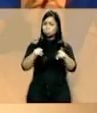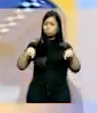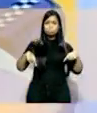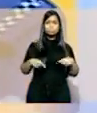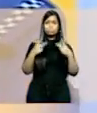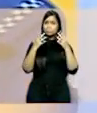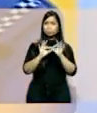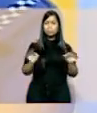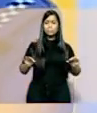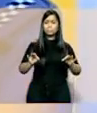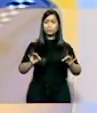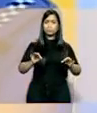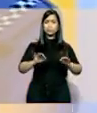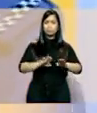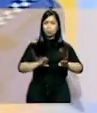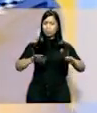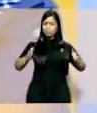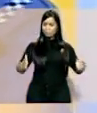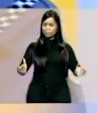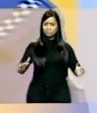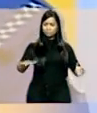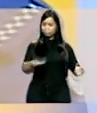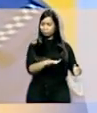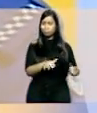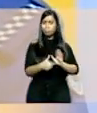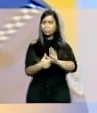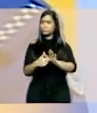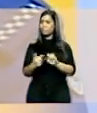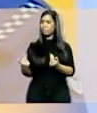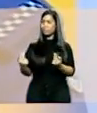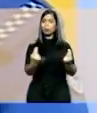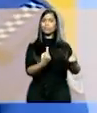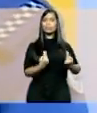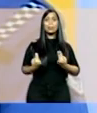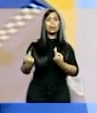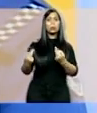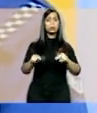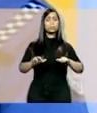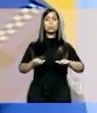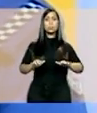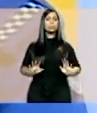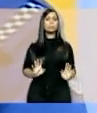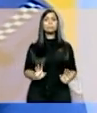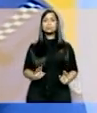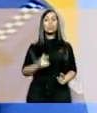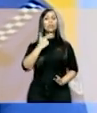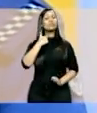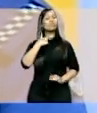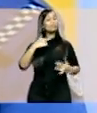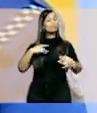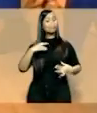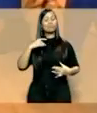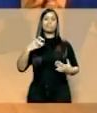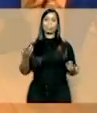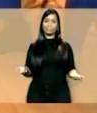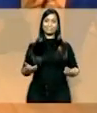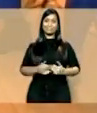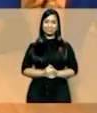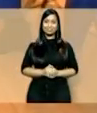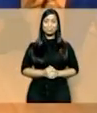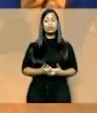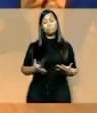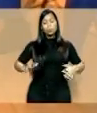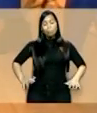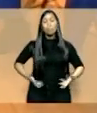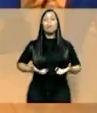simples, é uma mesa redonda para mostrar que são todos iguais. Sim. E um computador... E boa vontade, né? Boa vontade. É isso. Exatamente. Mesmo. Com